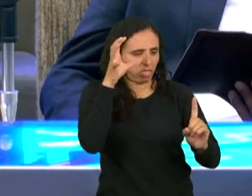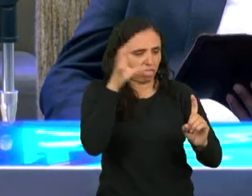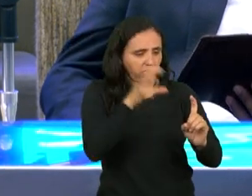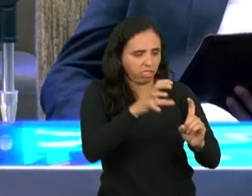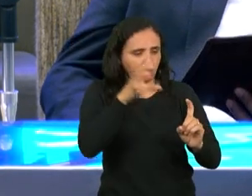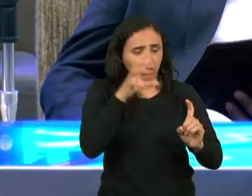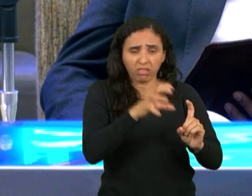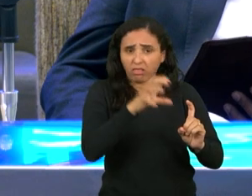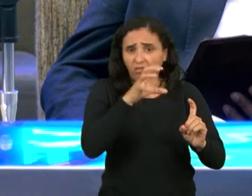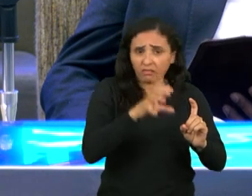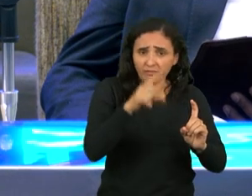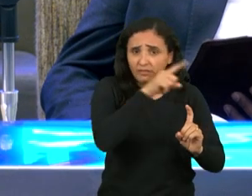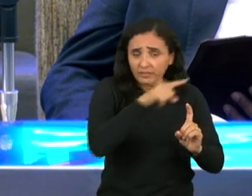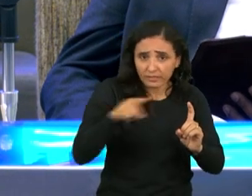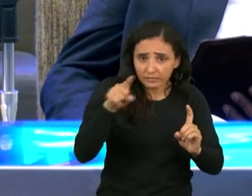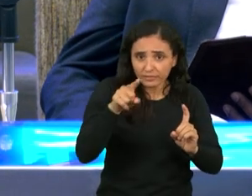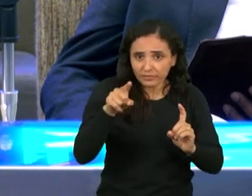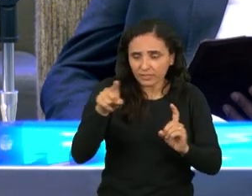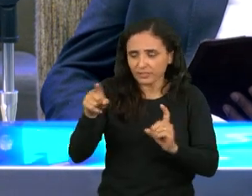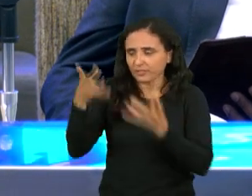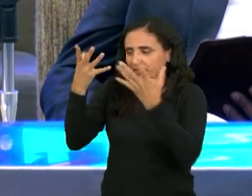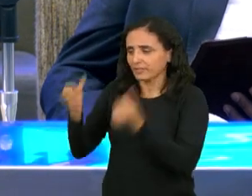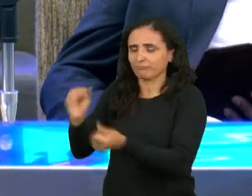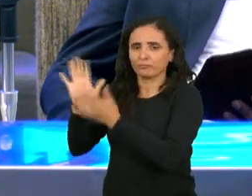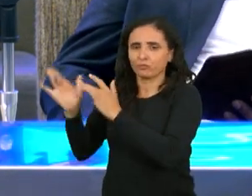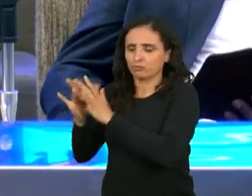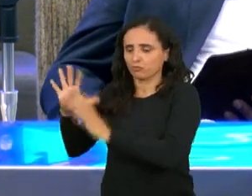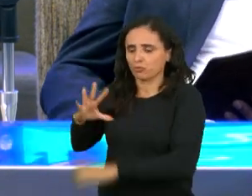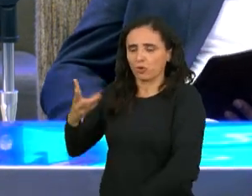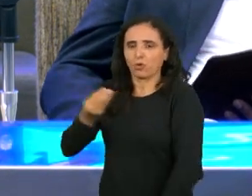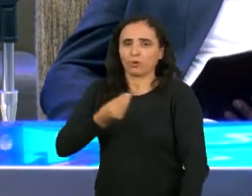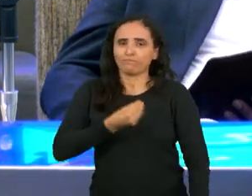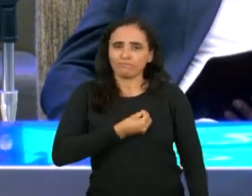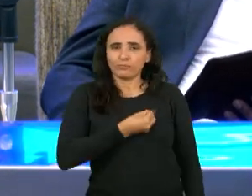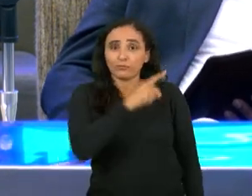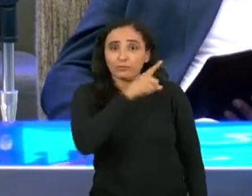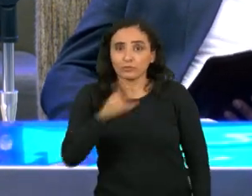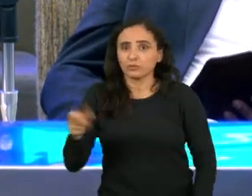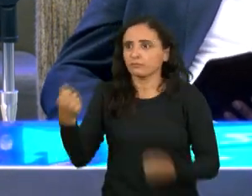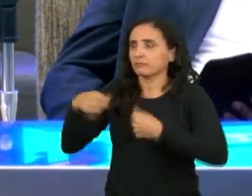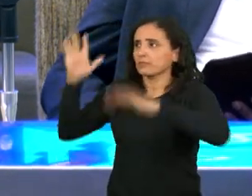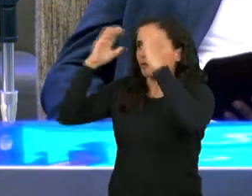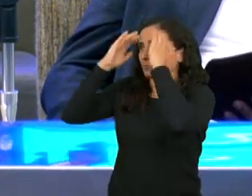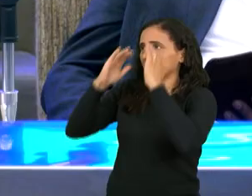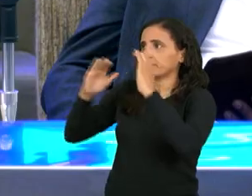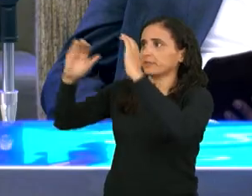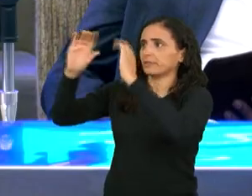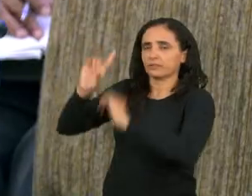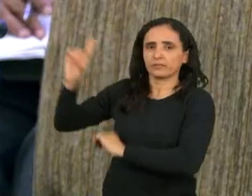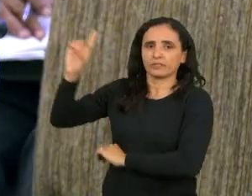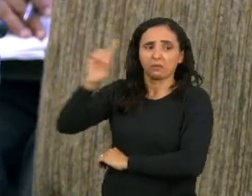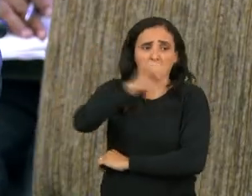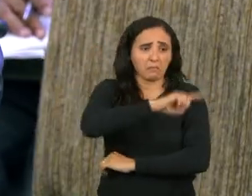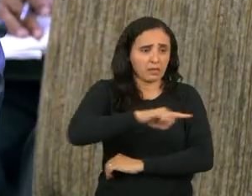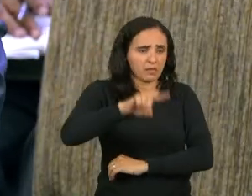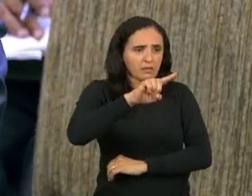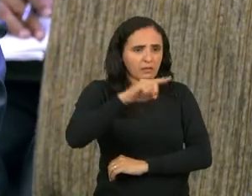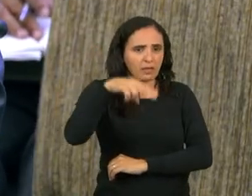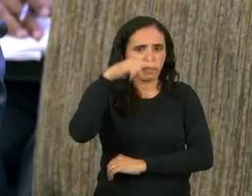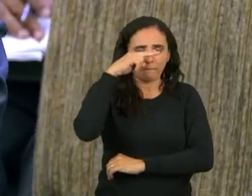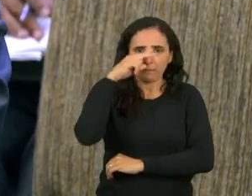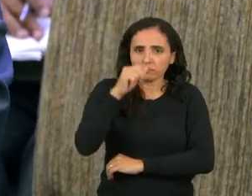que agora opera nos filhos de quê da desobediência aqueles que desobedecem